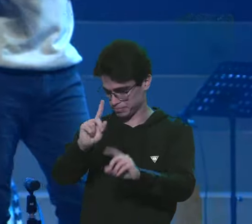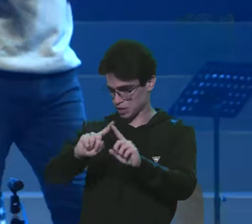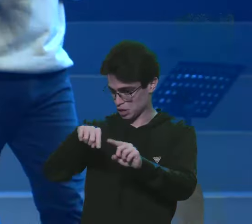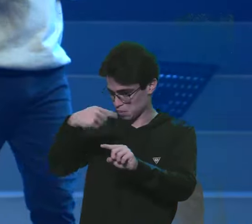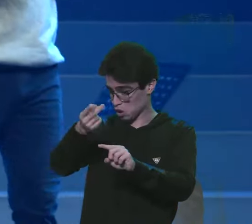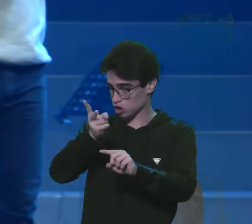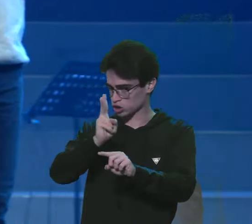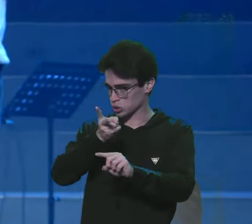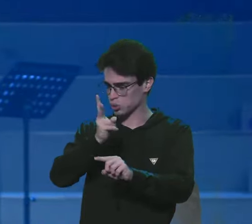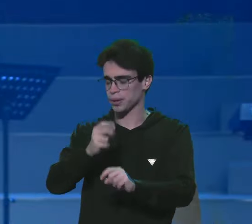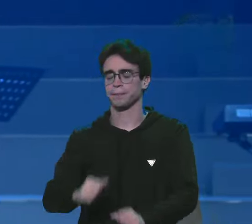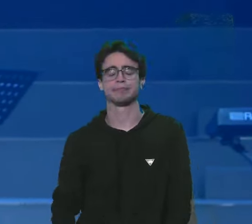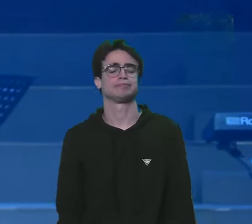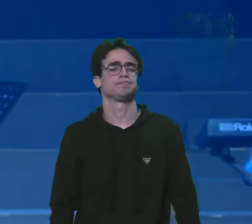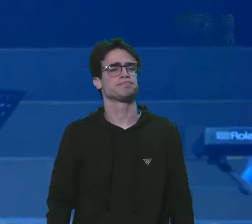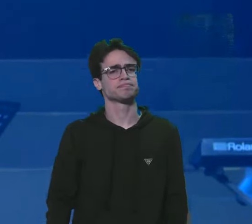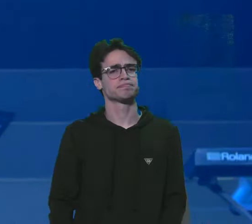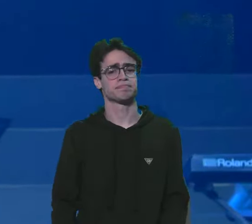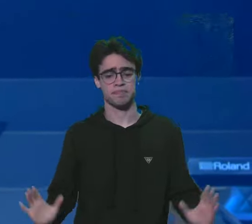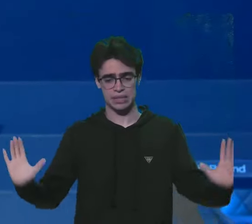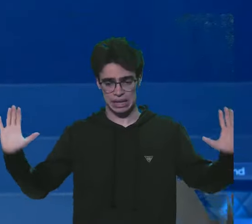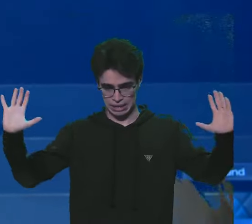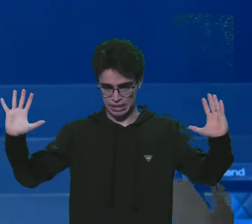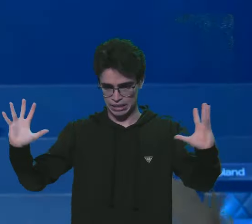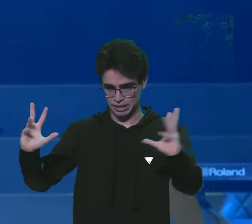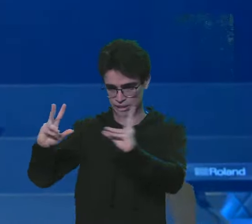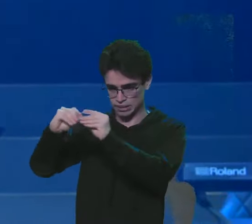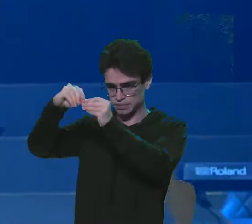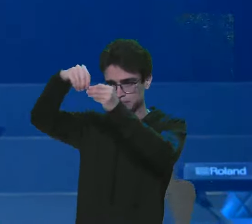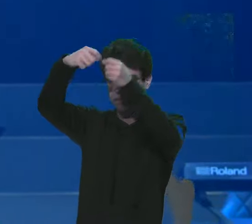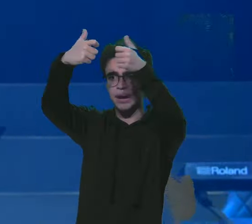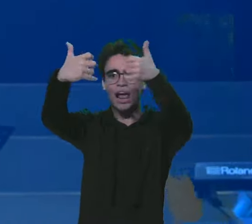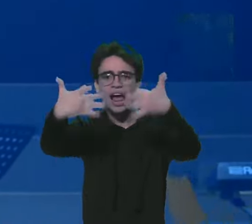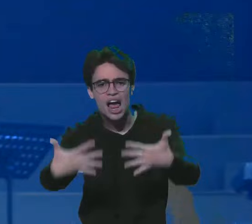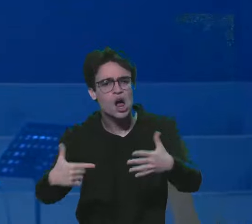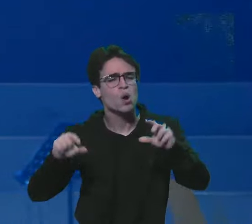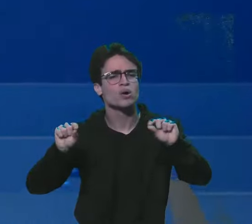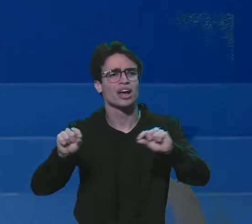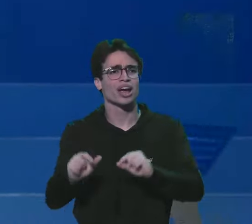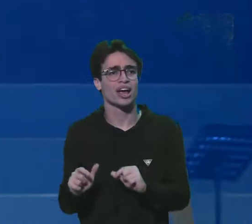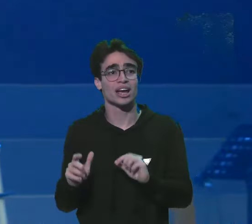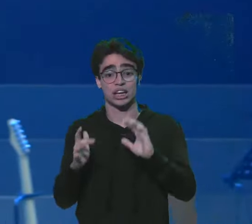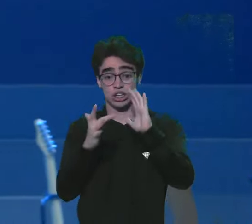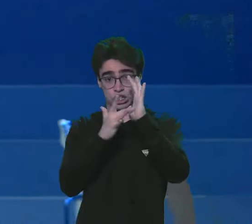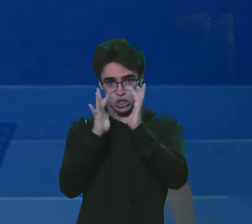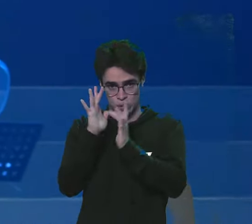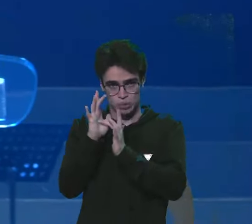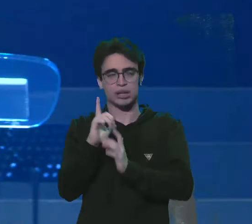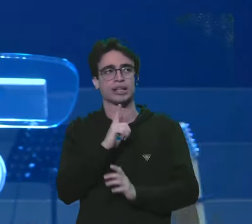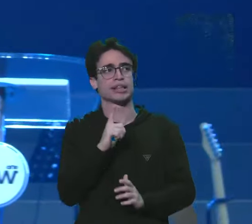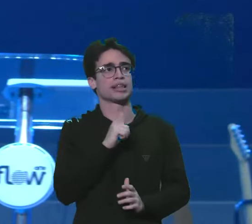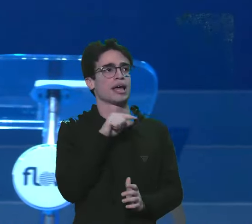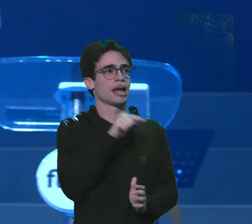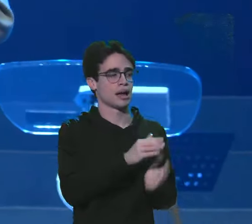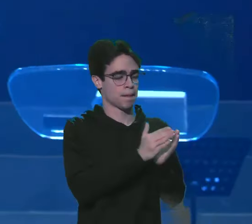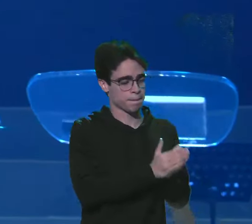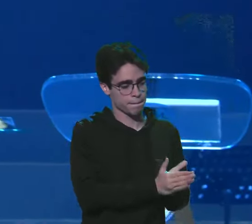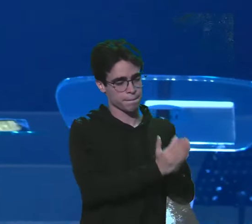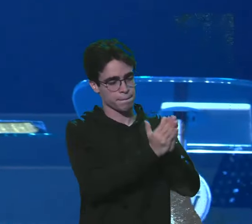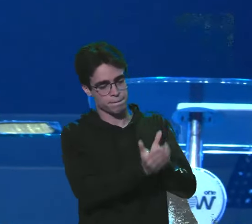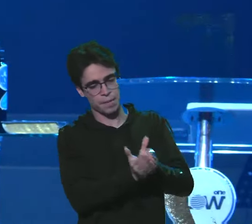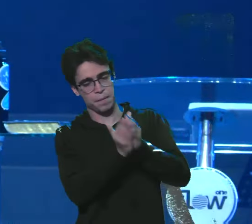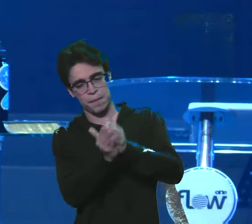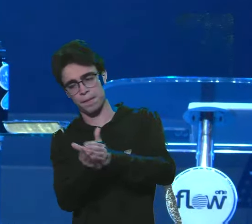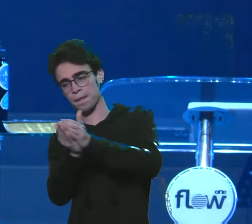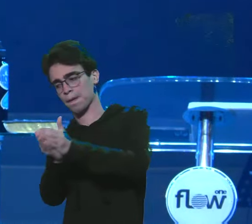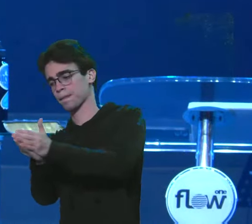continua. O texto começa dizendo que Jesus, ele foi para o outro lado do lago. O que isso